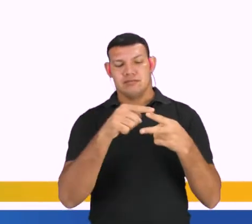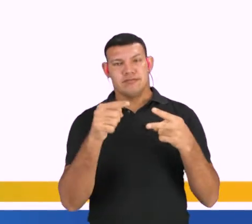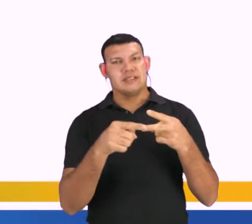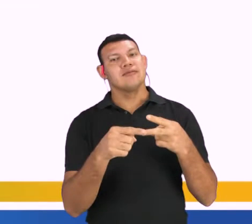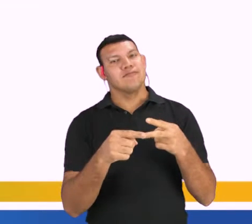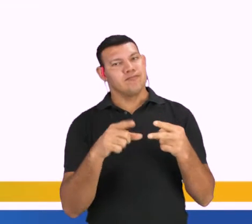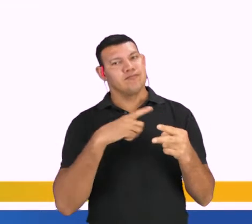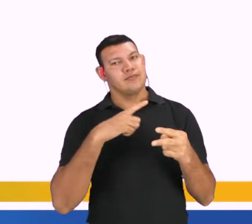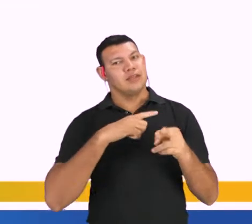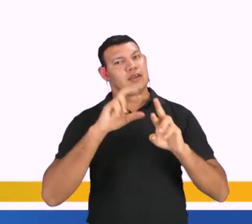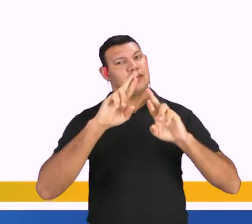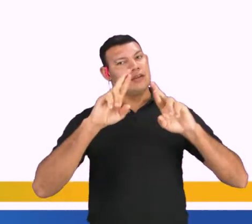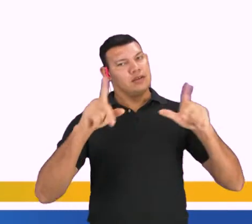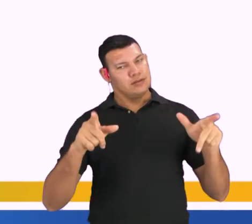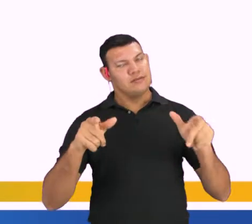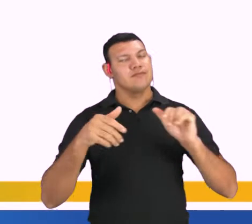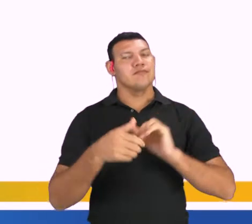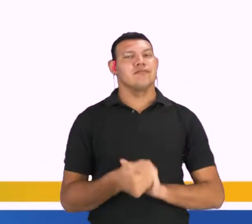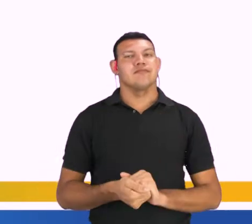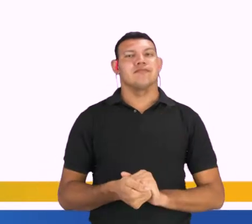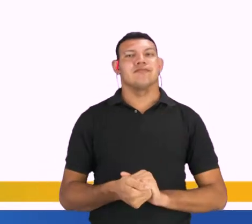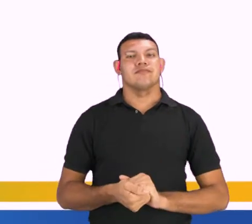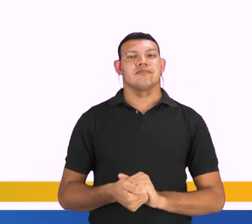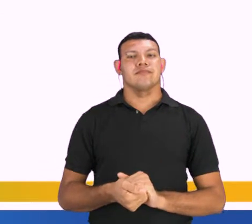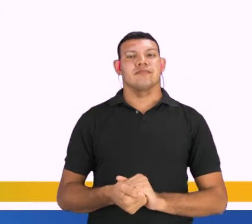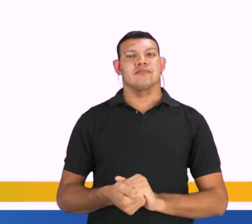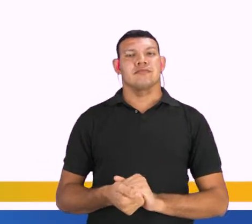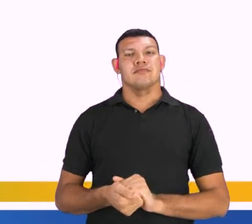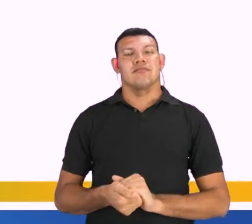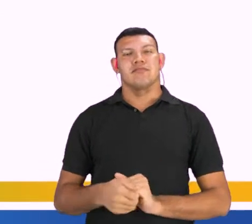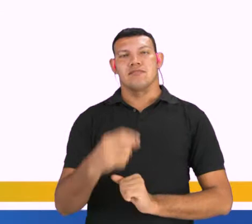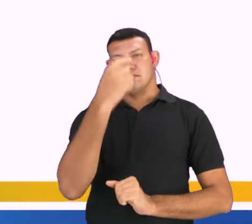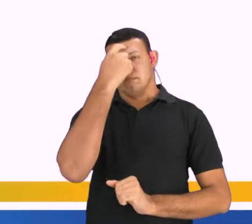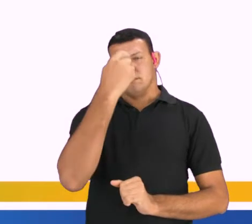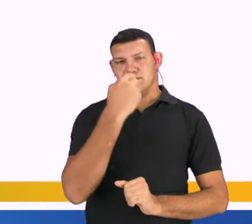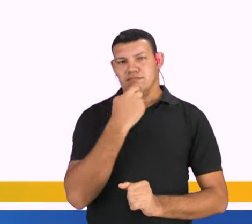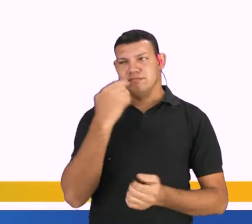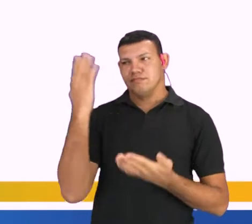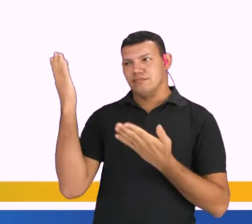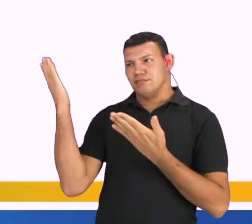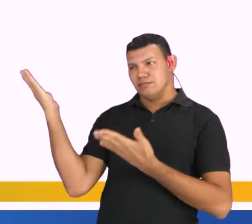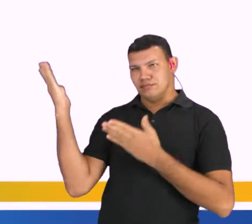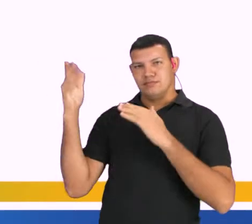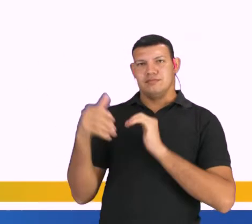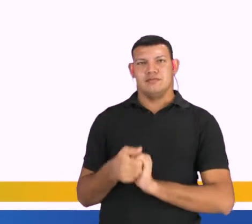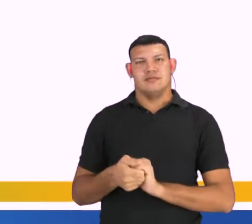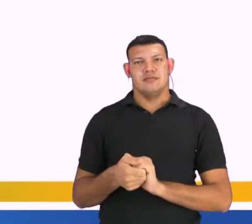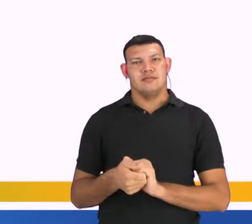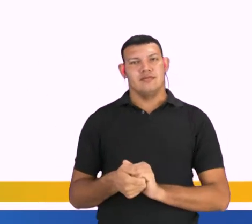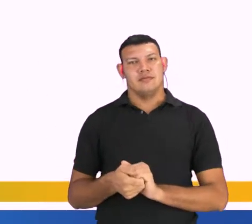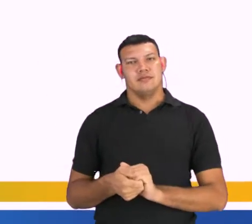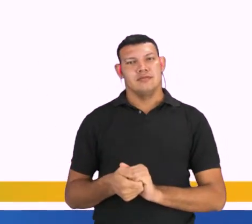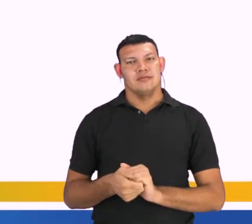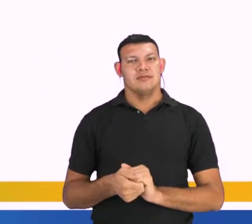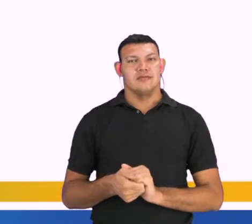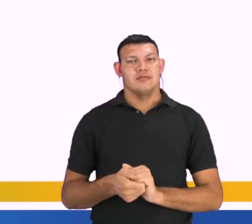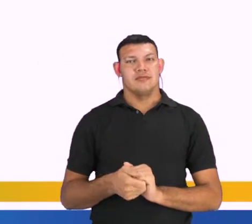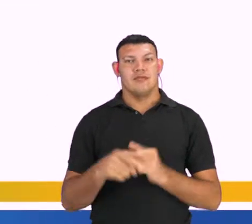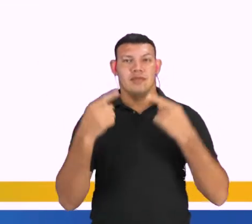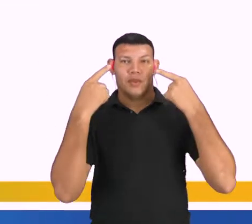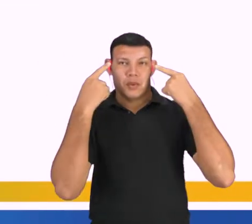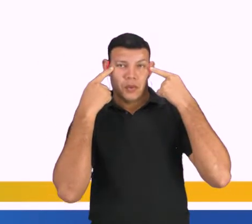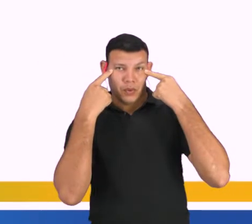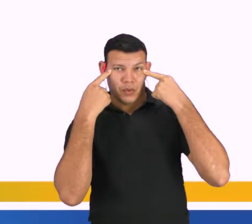diferenças, mas não uma oposição rígida. E aqui, olhando para a imagem, olho, vocês podem ver como não existe uma